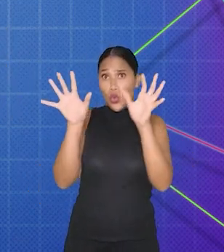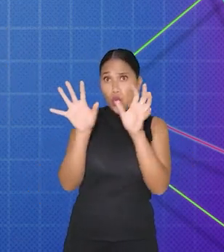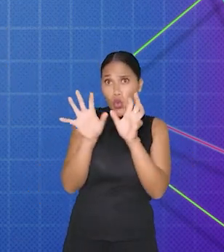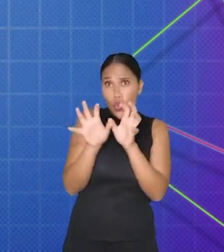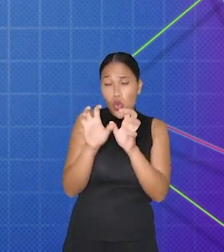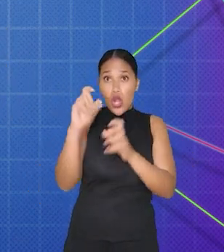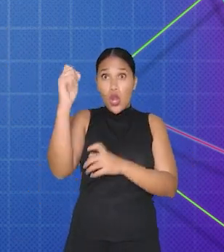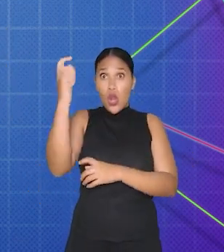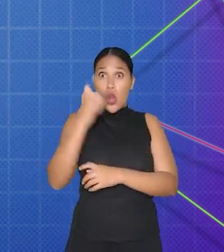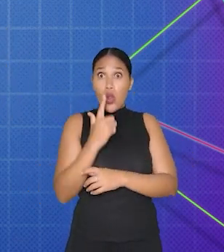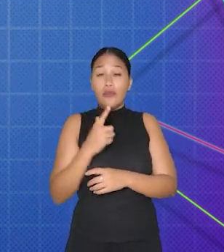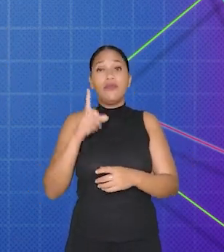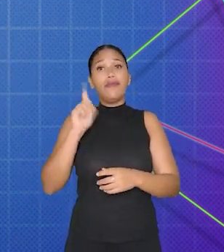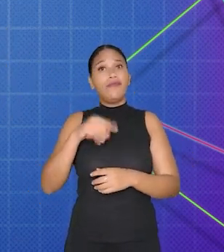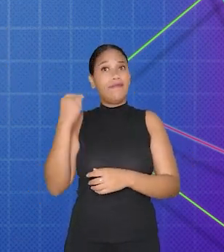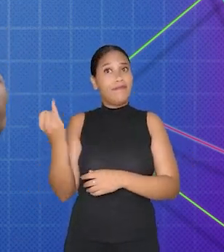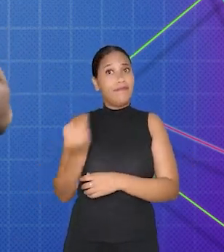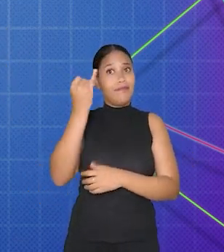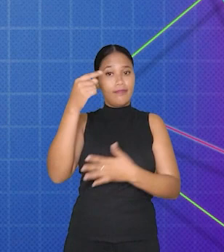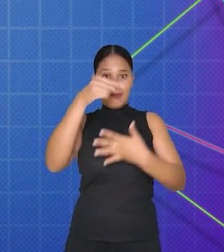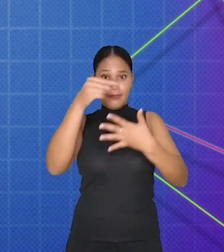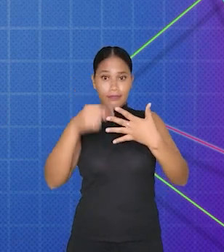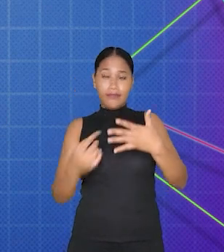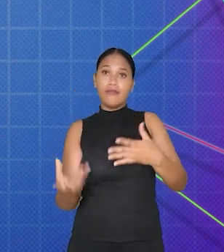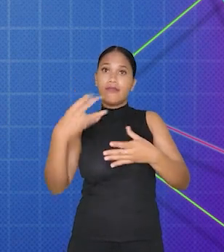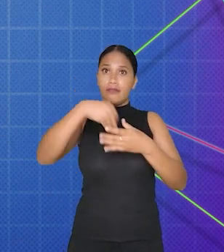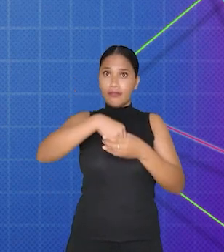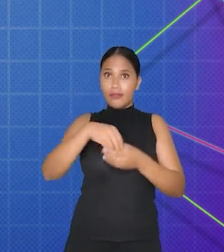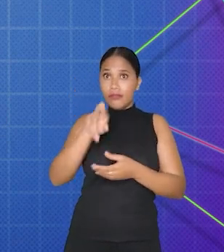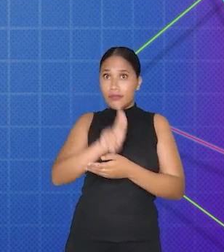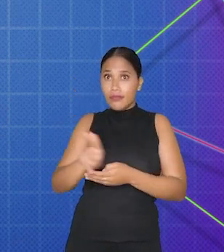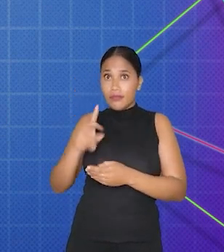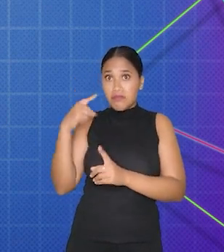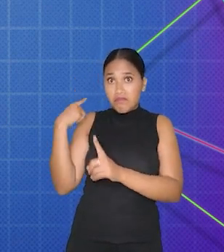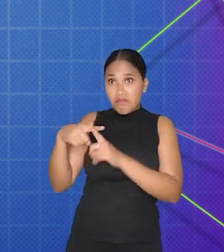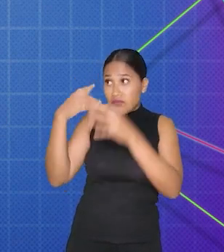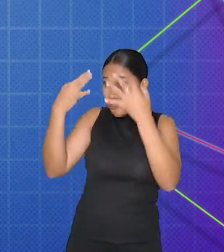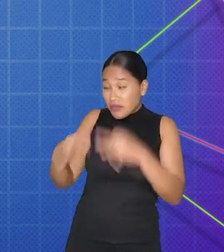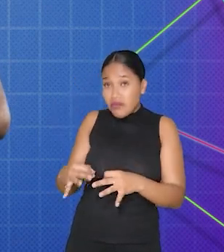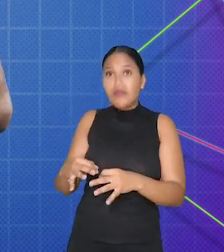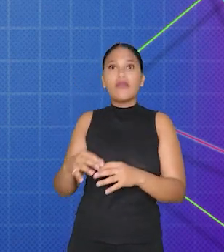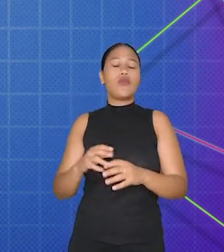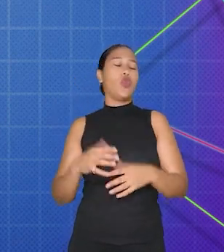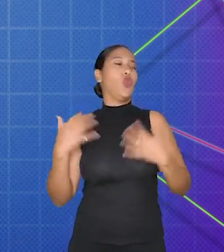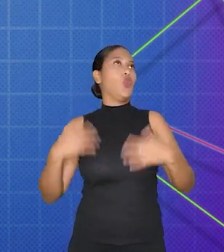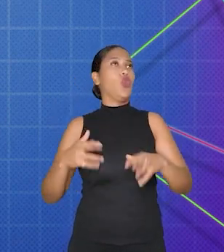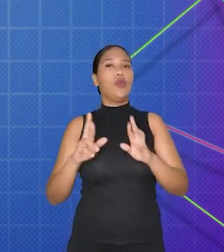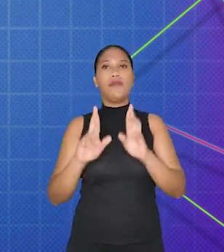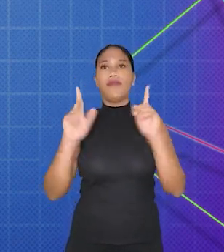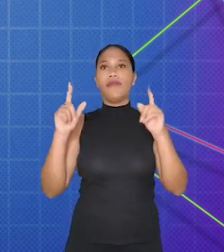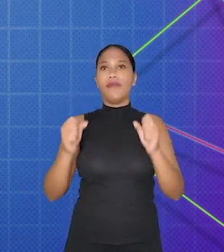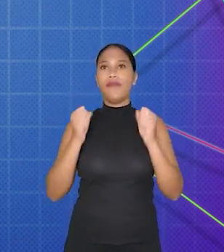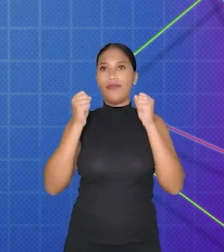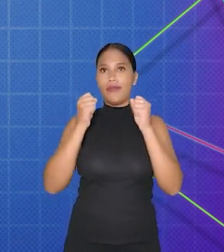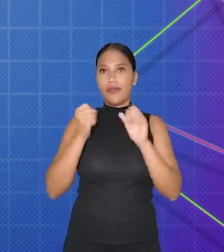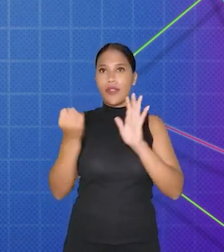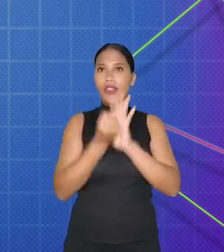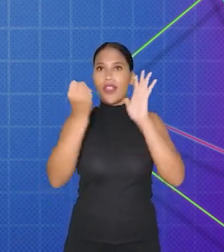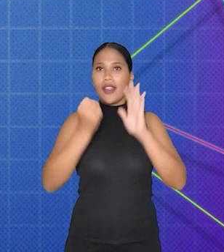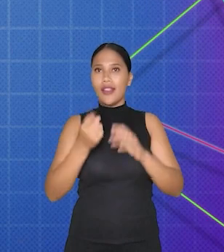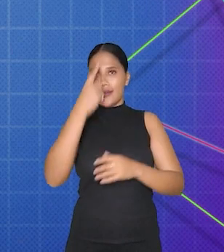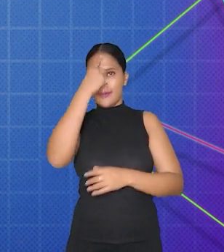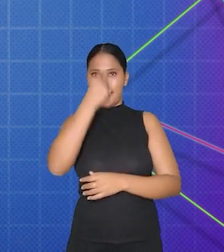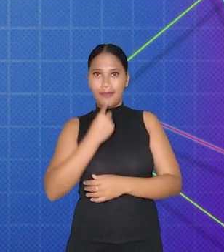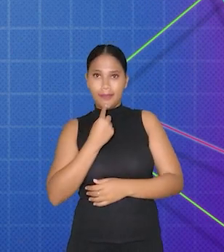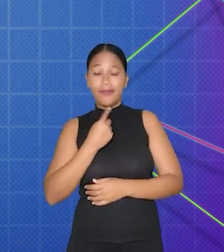e a sombra são elementos fundamentais na pixel art, e sua aplicação correta pode fazer toda a diferença na qualidade e impacto